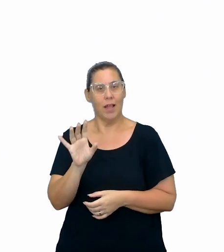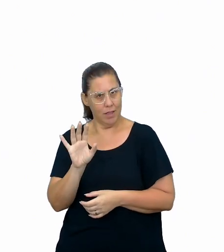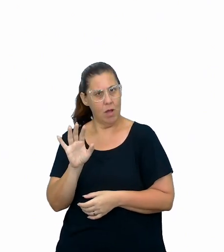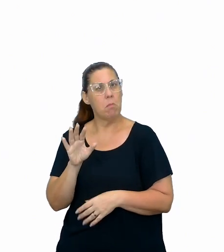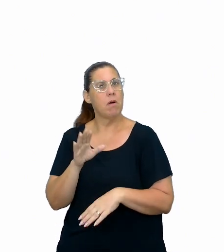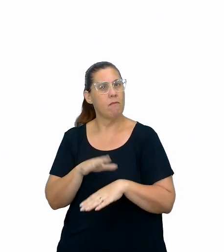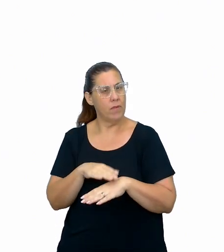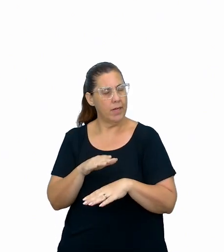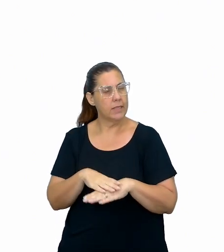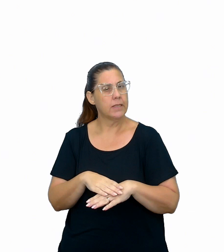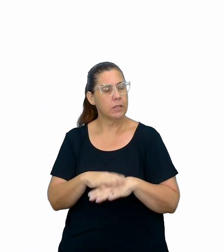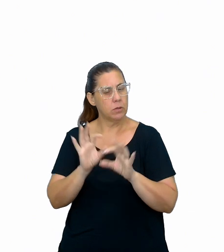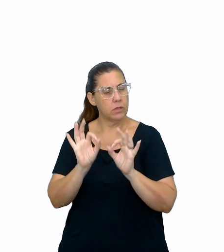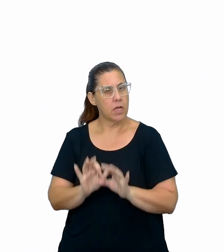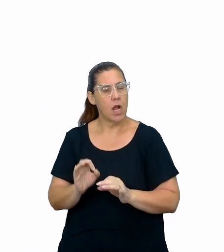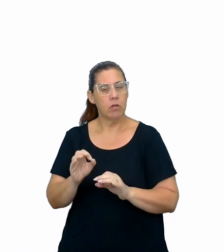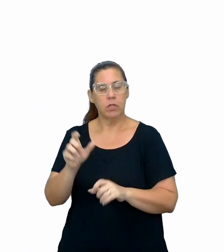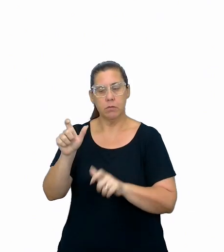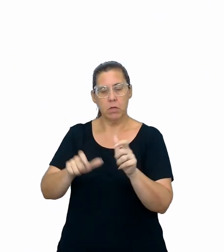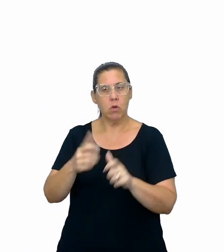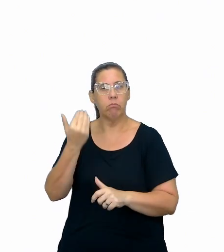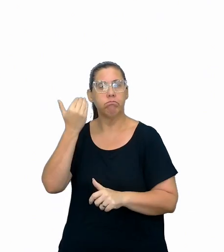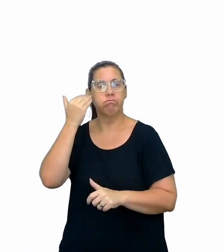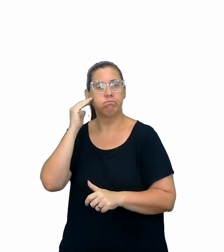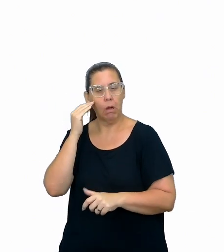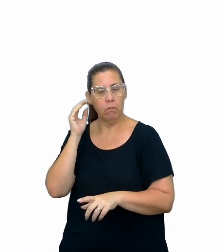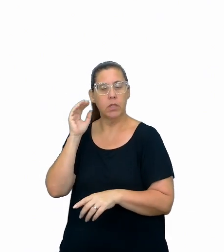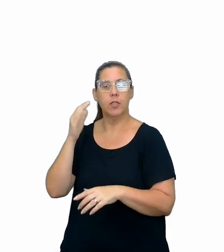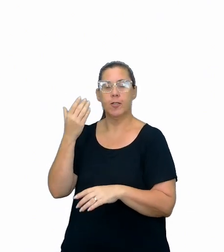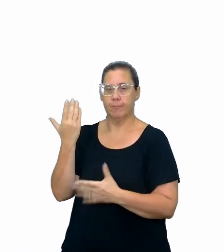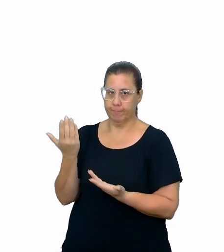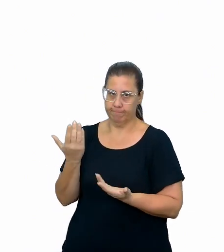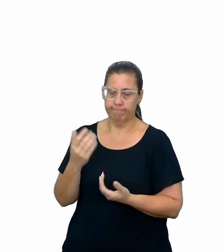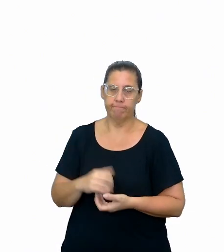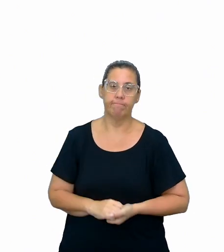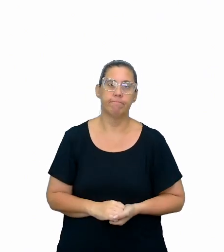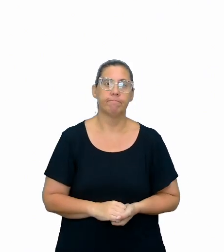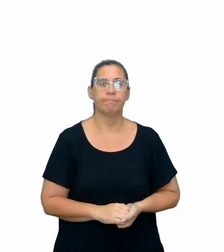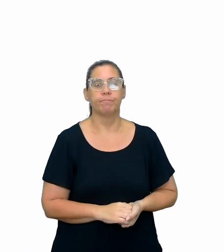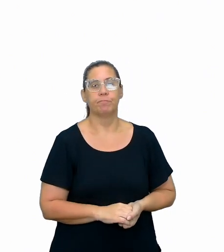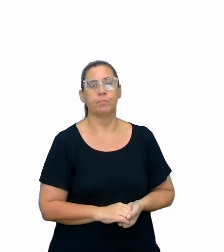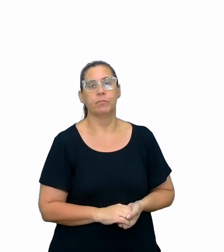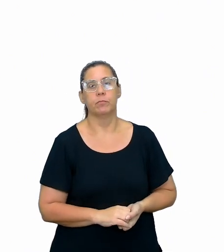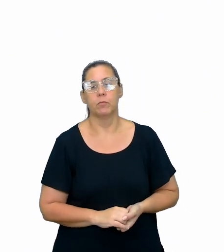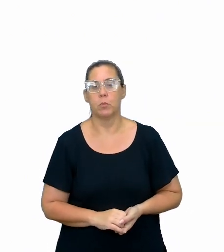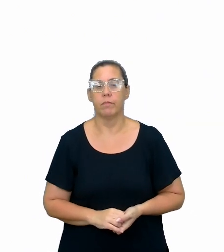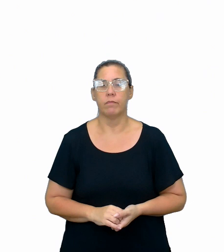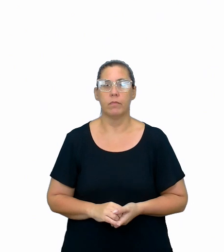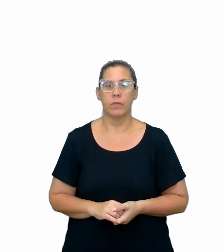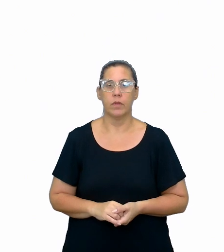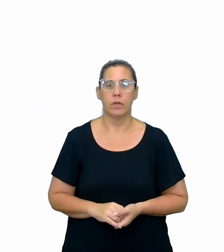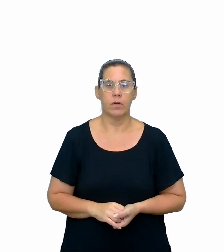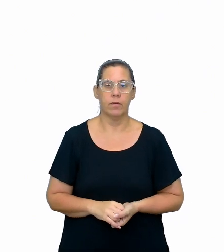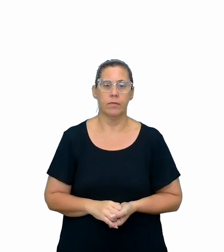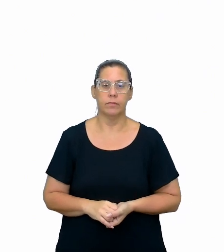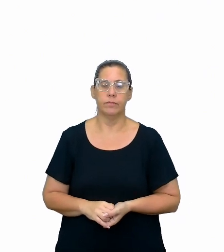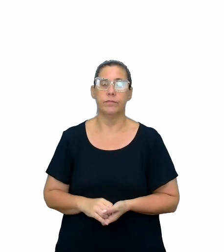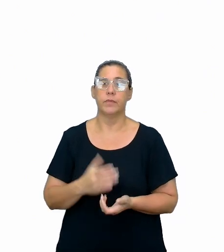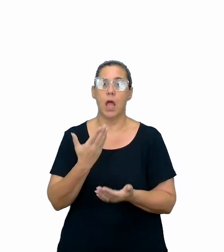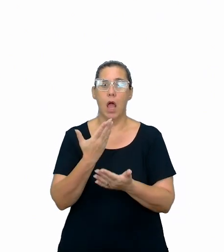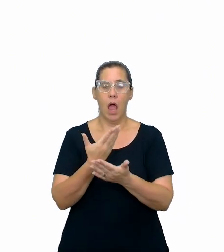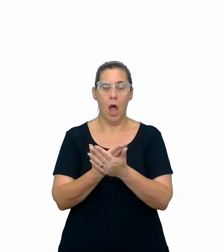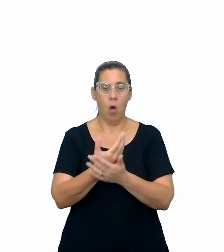seu papel de conscientizar, de convencer o interlocutor. Hein? Avançando, na